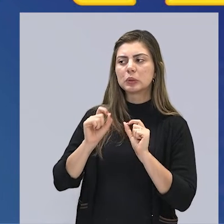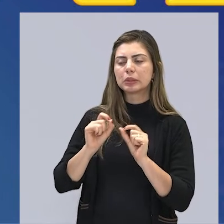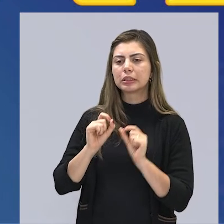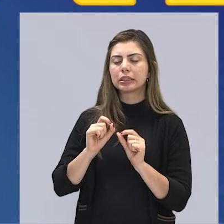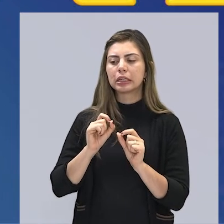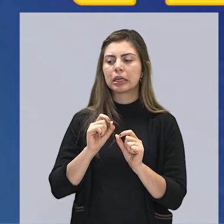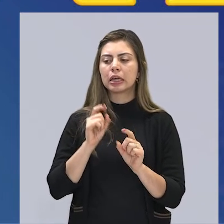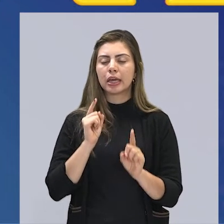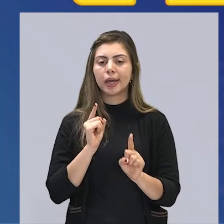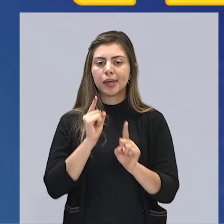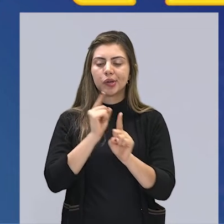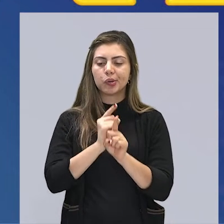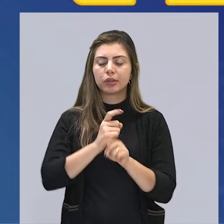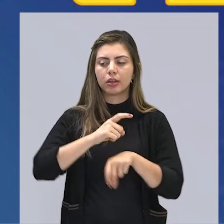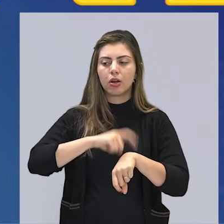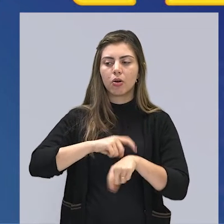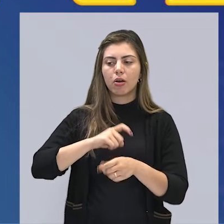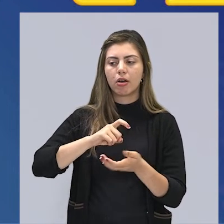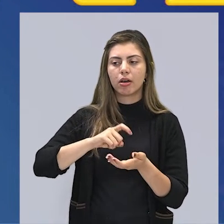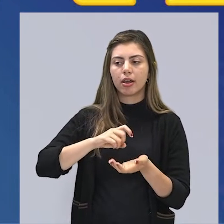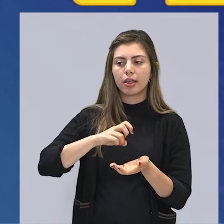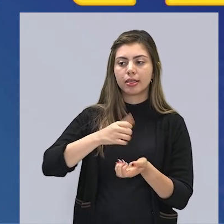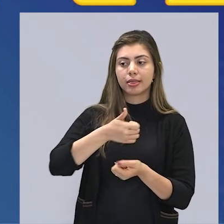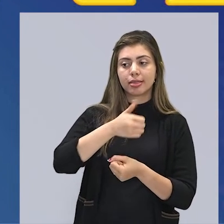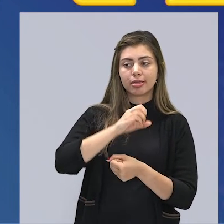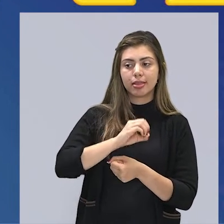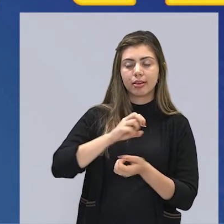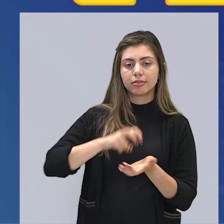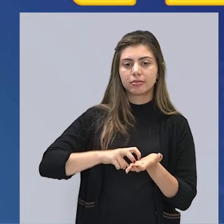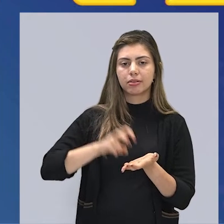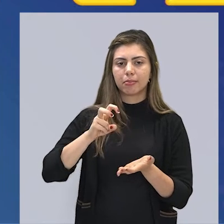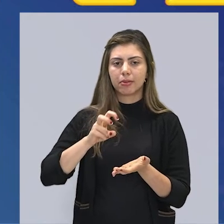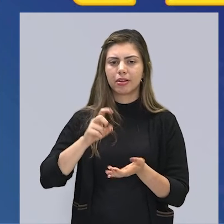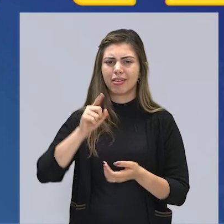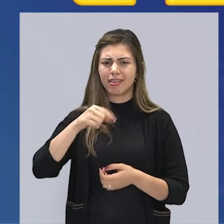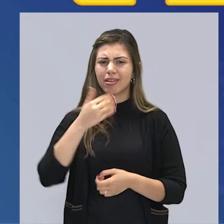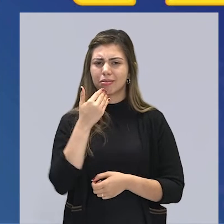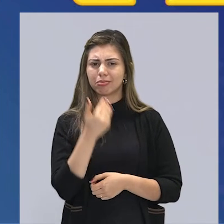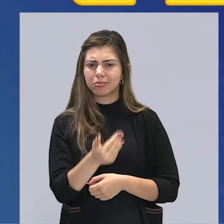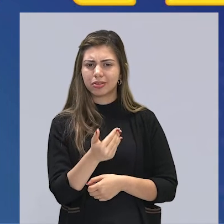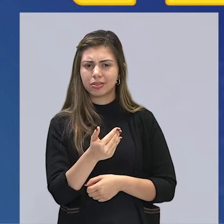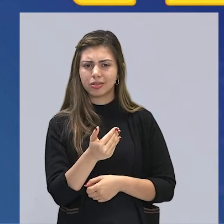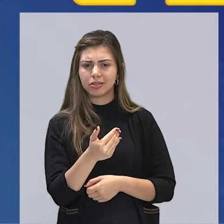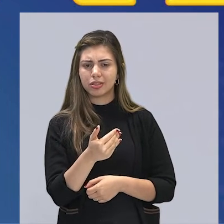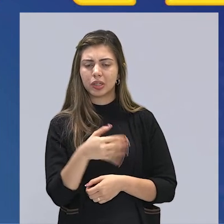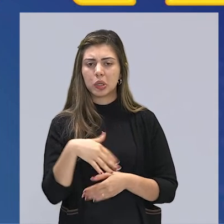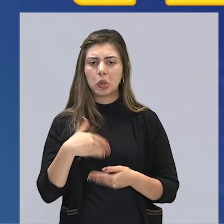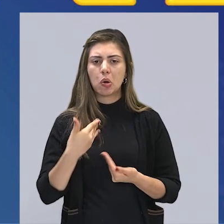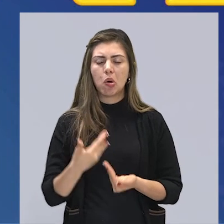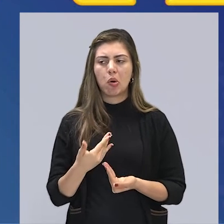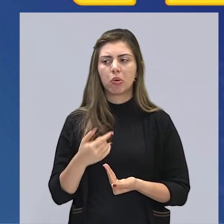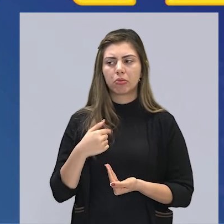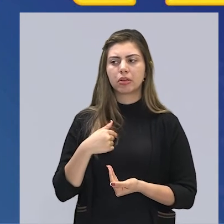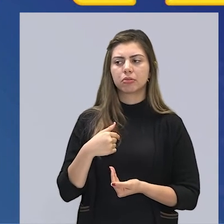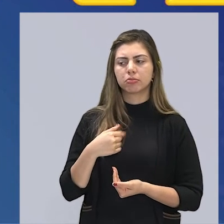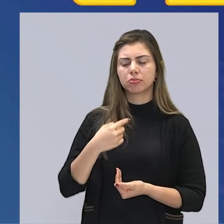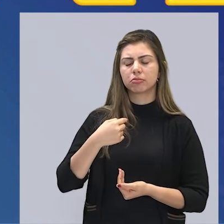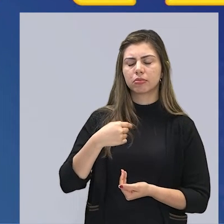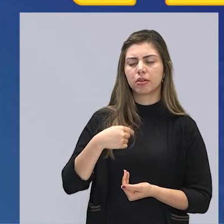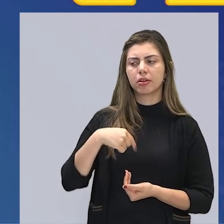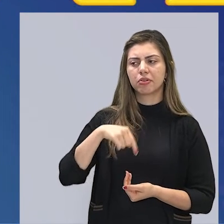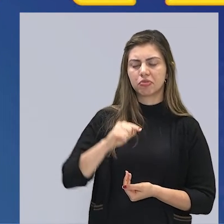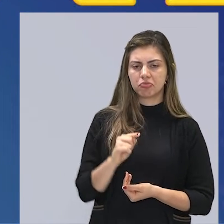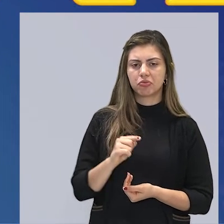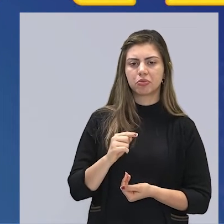às 10 da manhã. Isso é um pedido, gente? Isso é um request ou uma afirmação? Right or